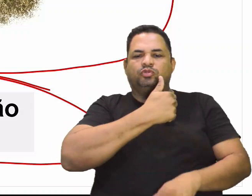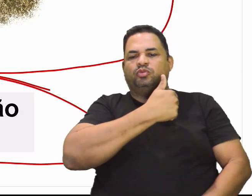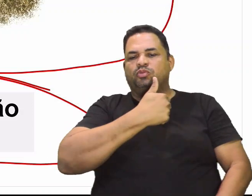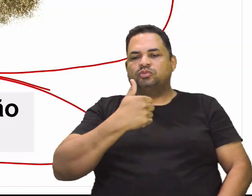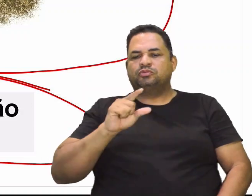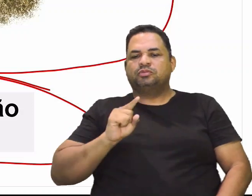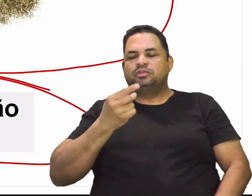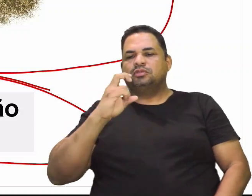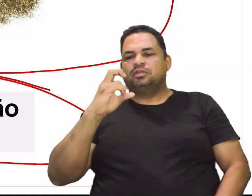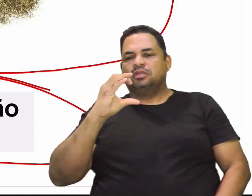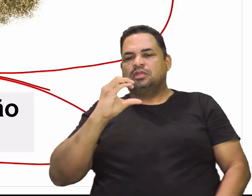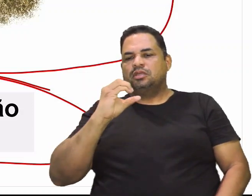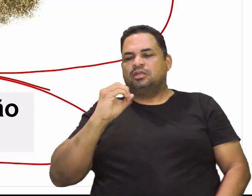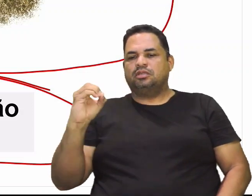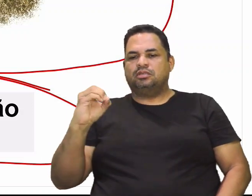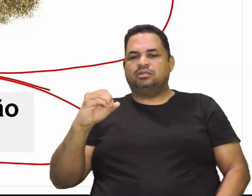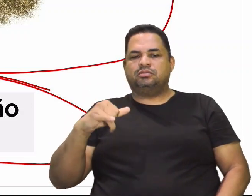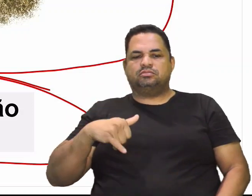anos.